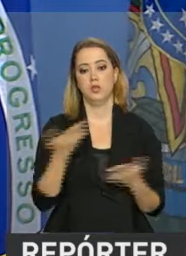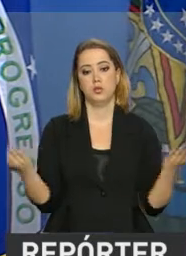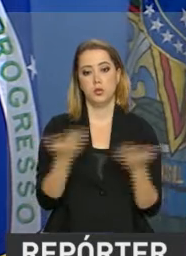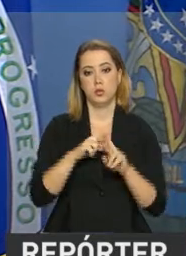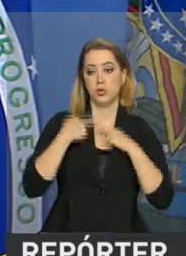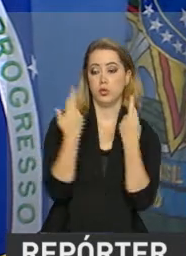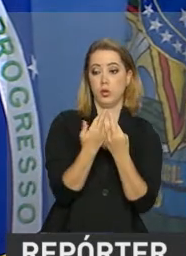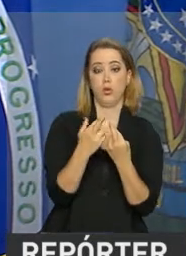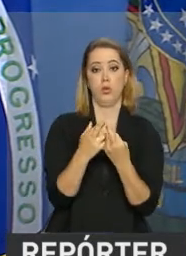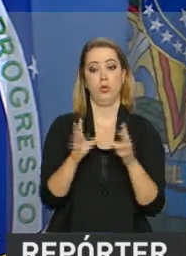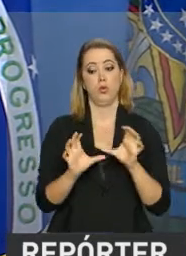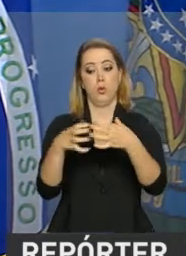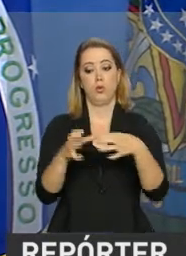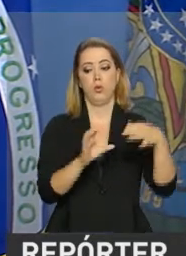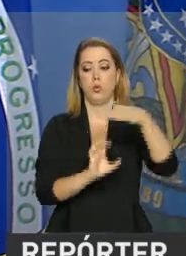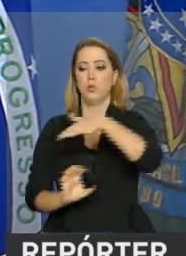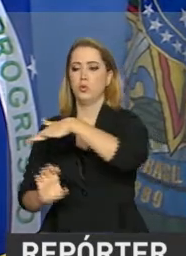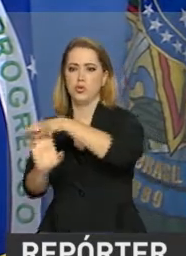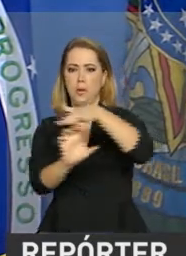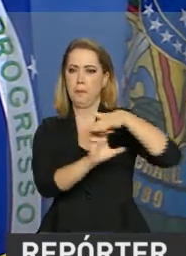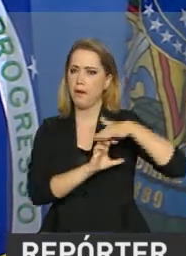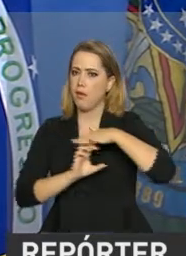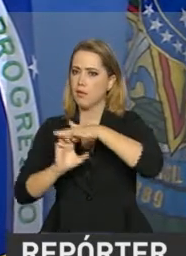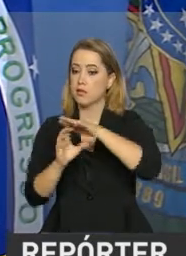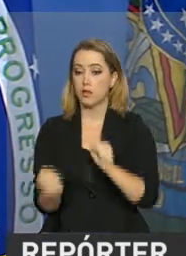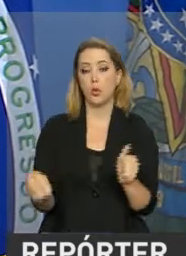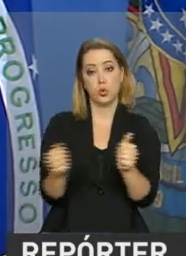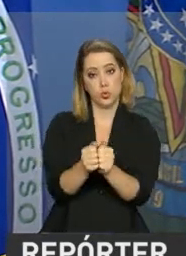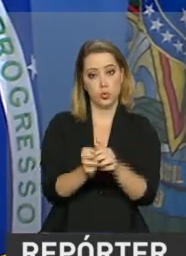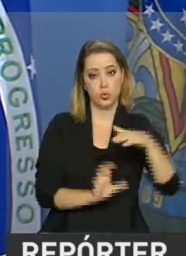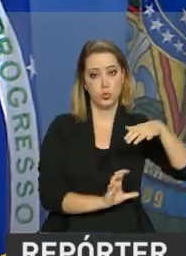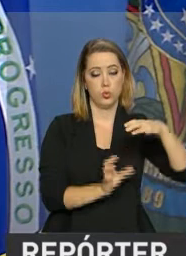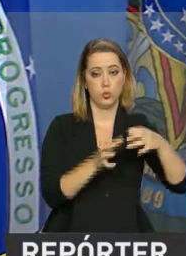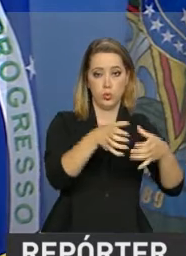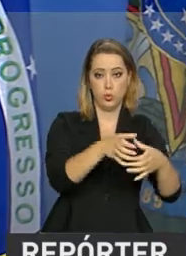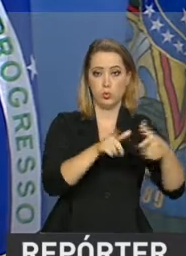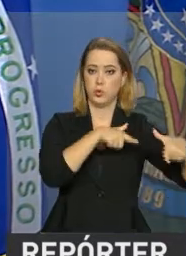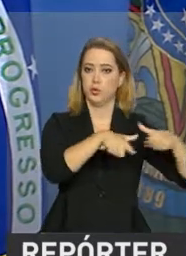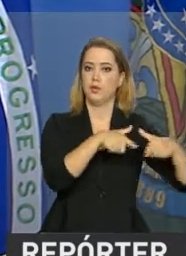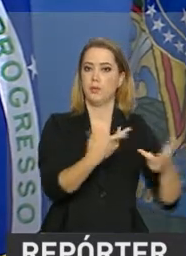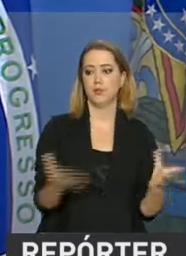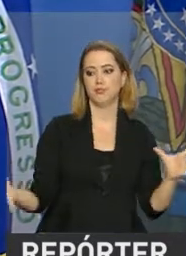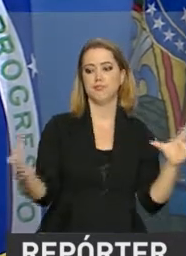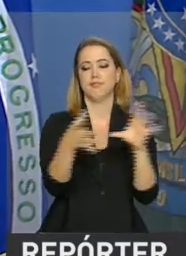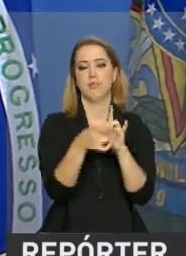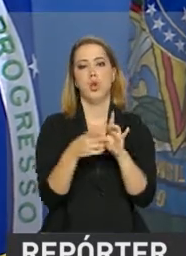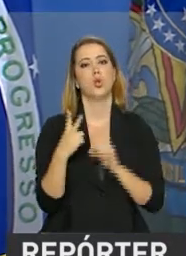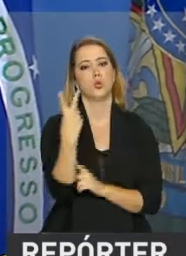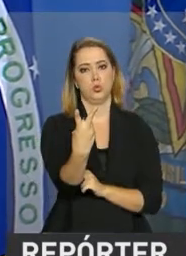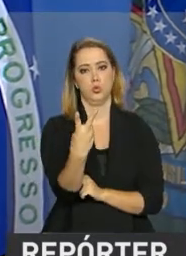vemos em setores empresariais com setores e trabalhadores estou falando das duas forças